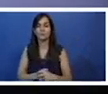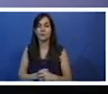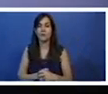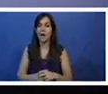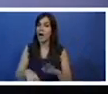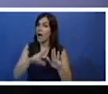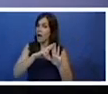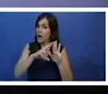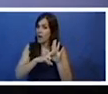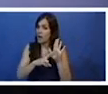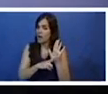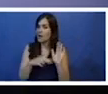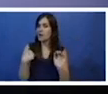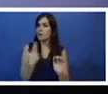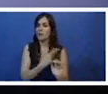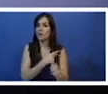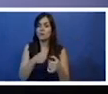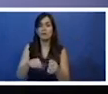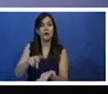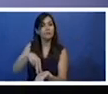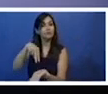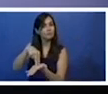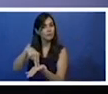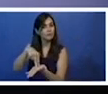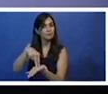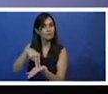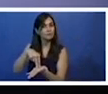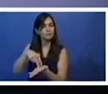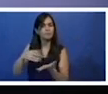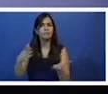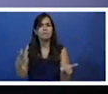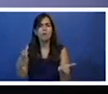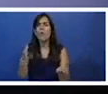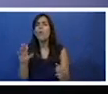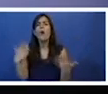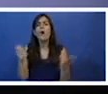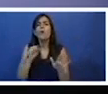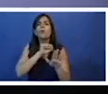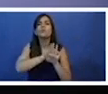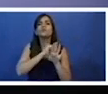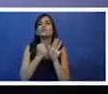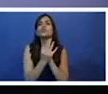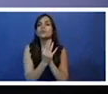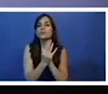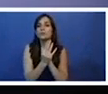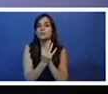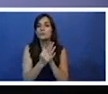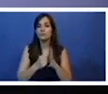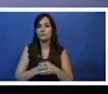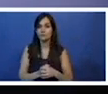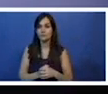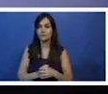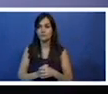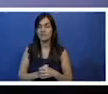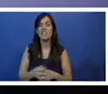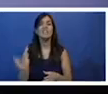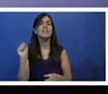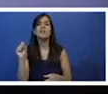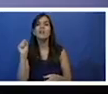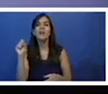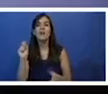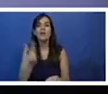é para nós permanecermos de pé. Então, qual é o sujeito aí? É para